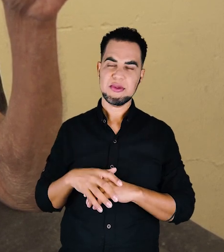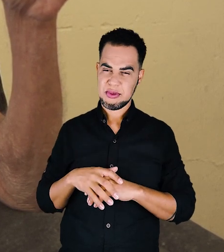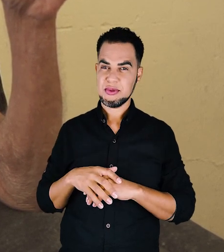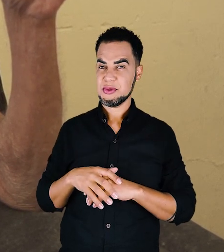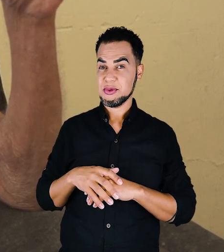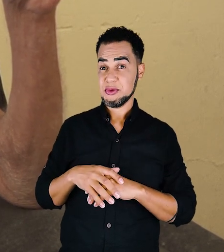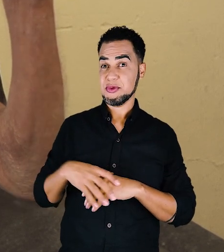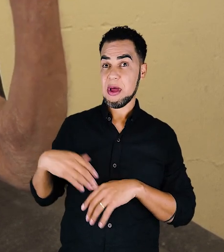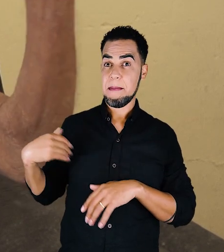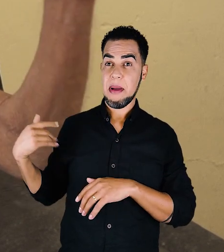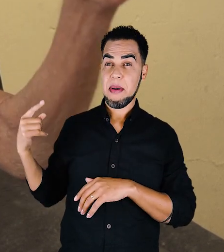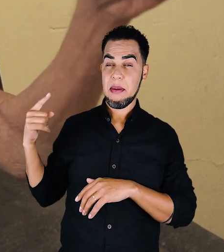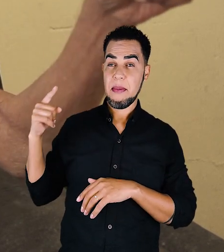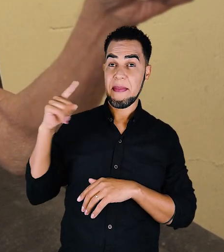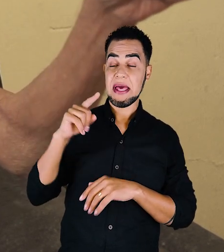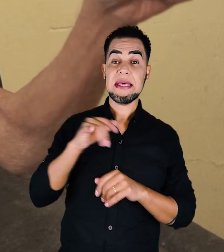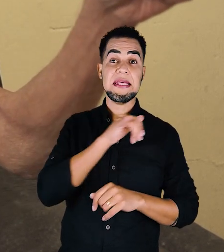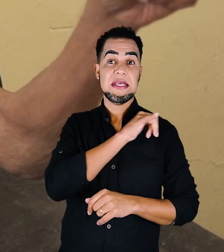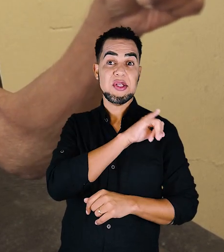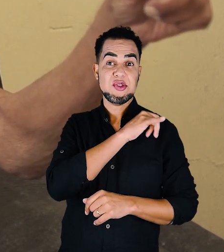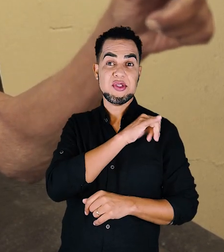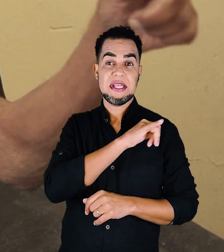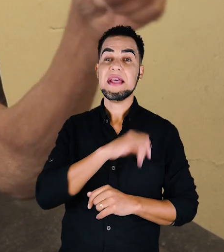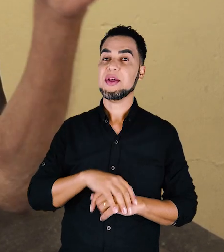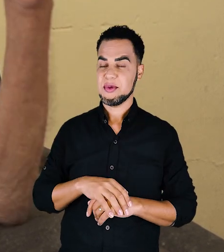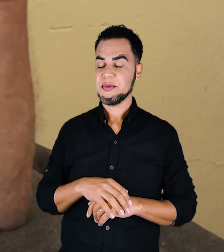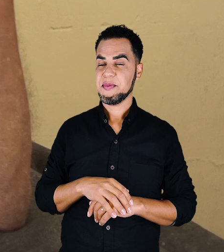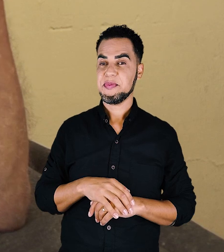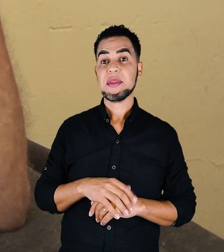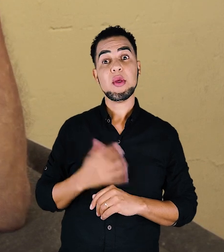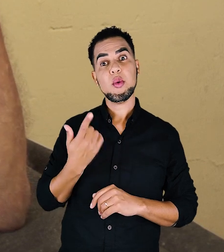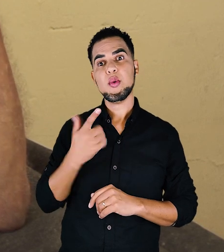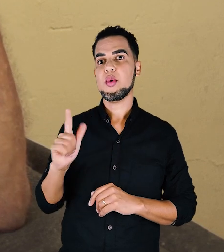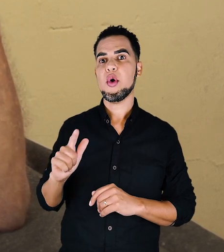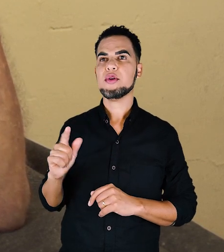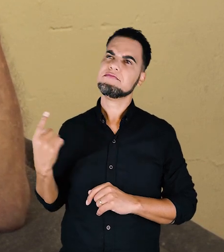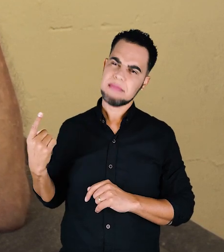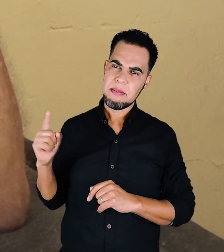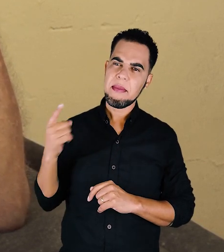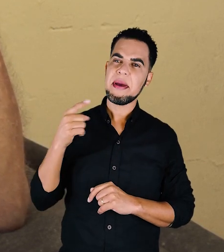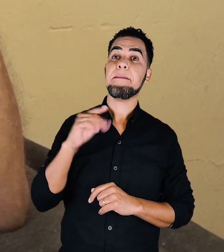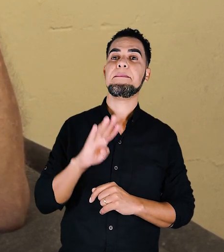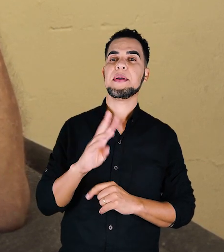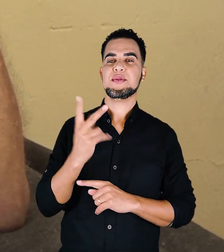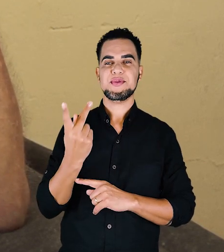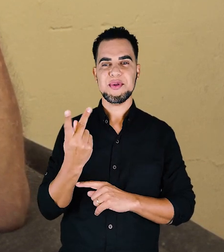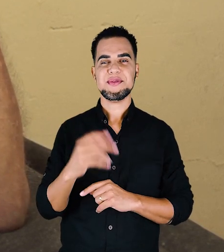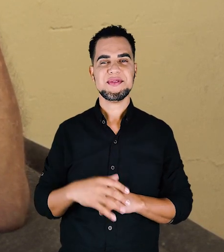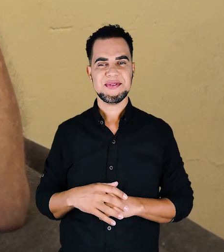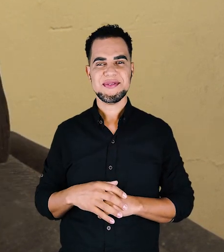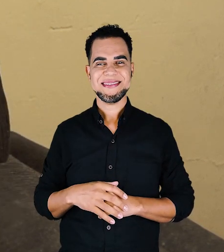noturnos. Um procedia do Rio de Janeiro e outro partia aqui de